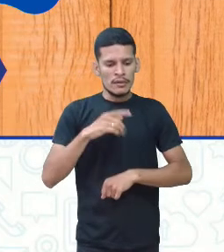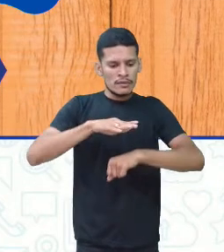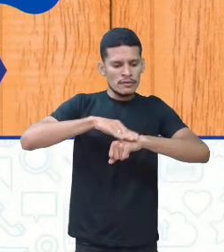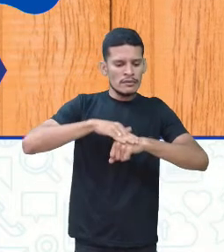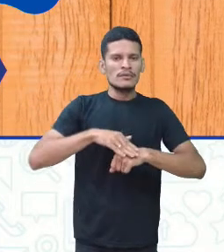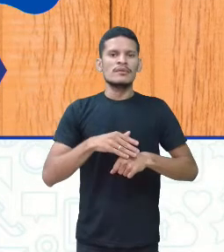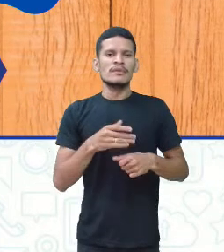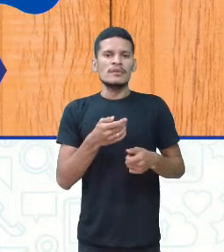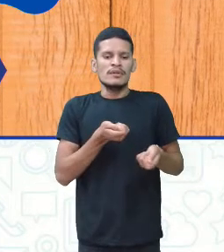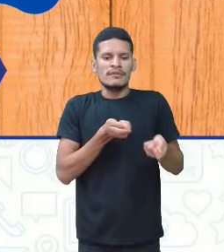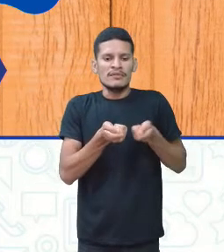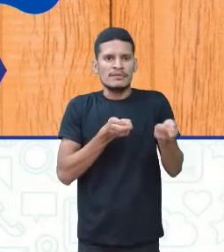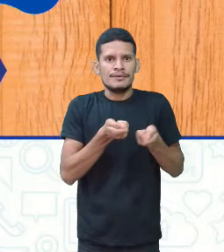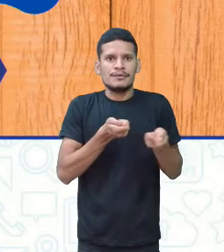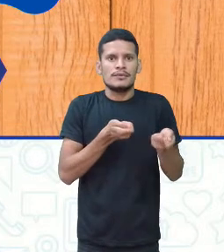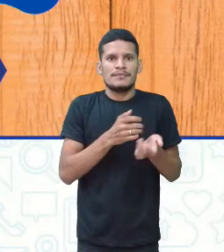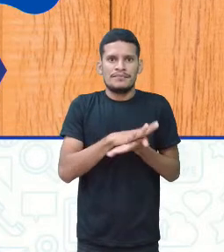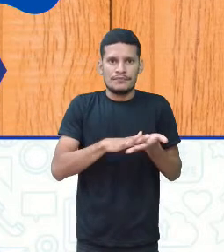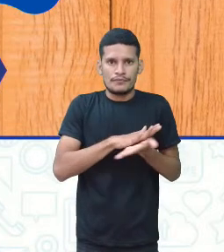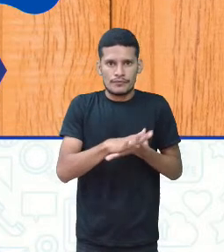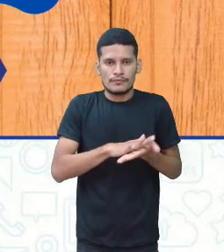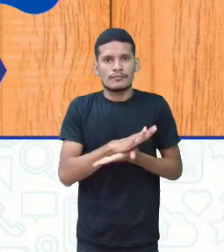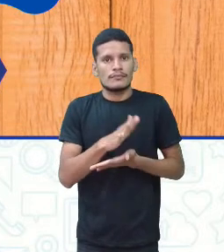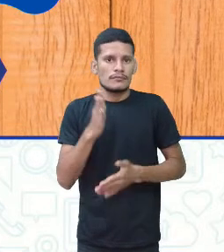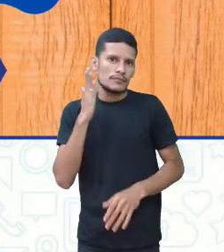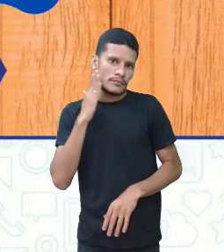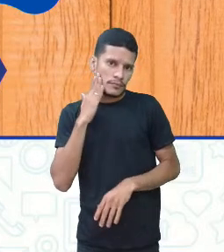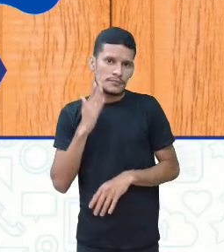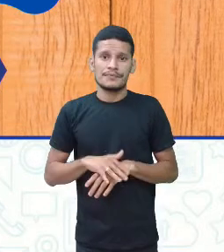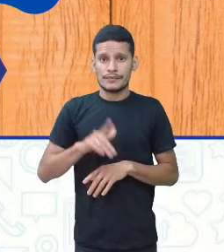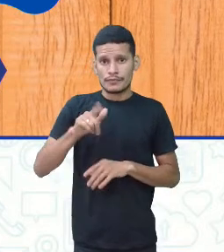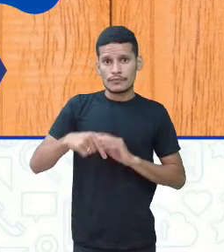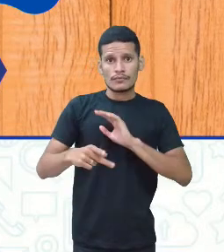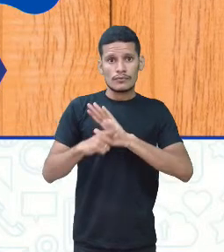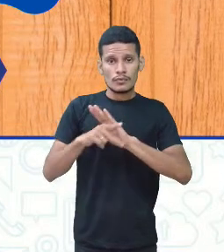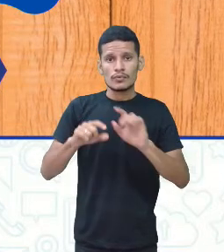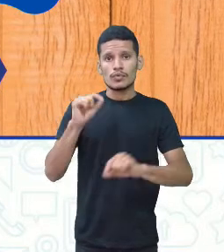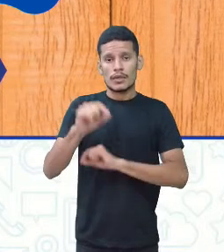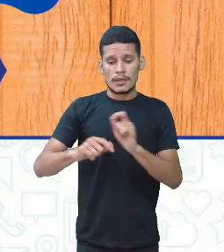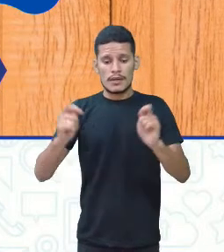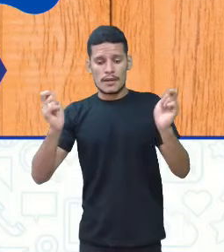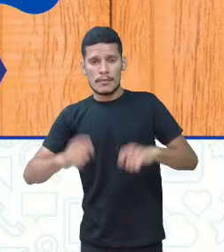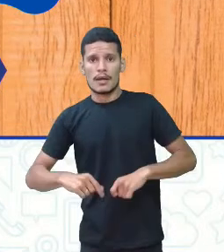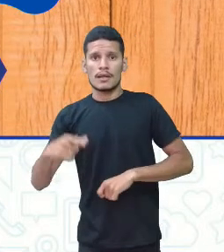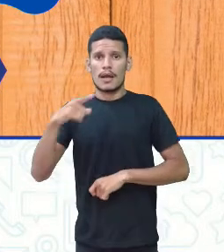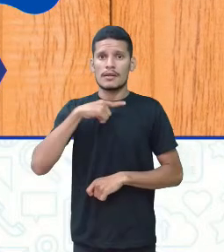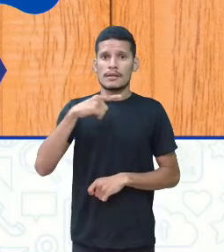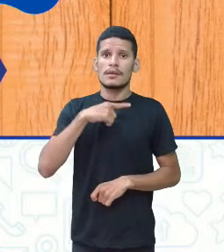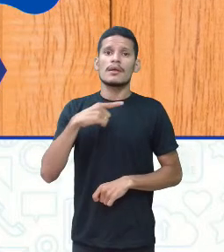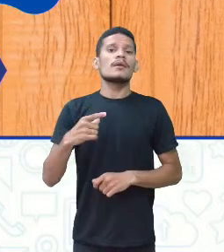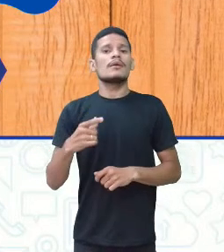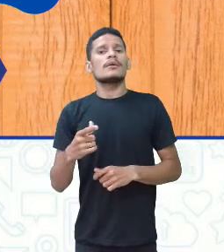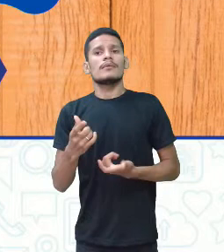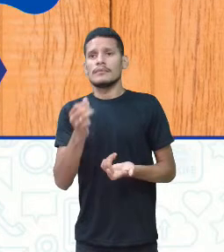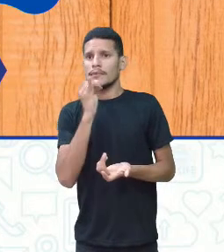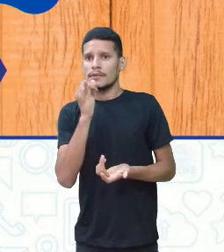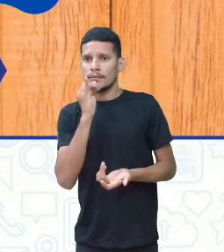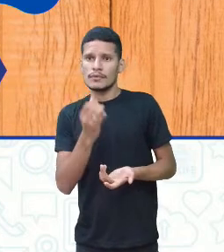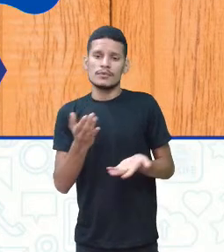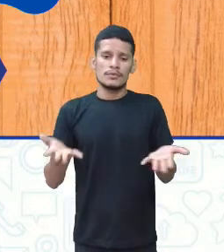involuntário, a questão do simpático e parasimpático, é aquele que tem a capacidade, né, de inibir